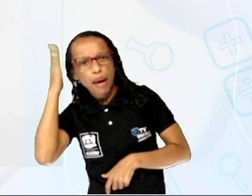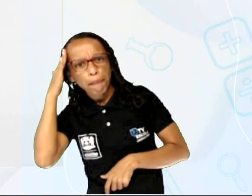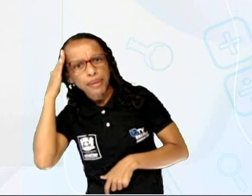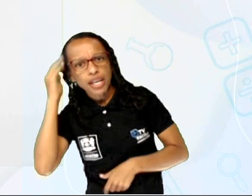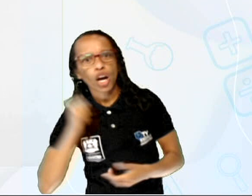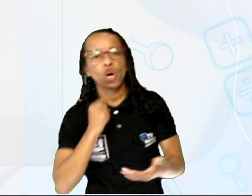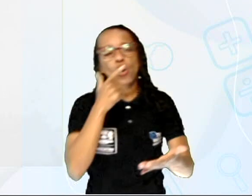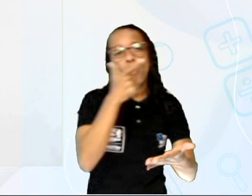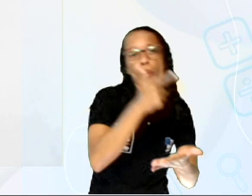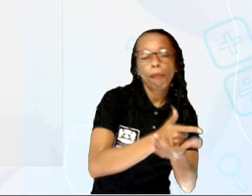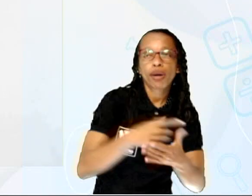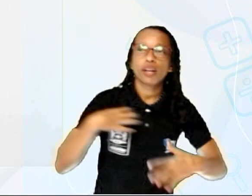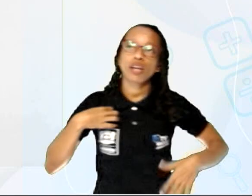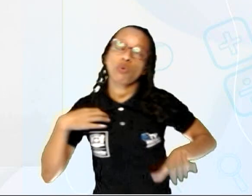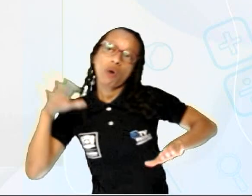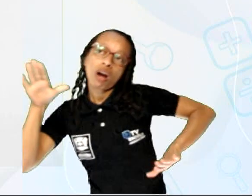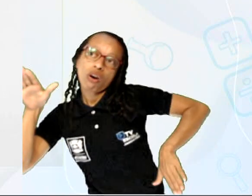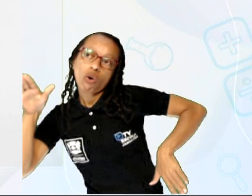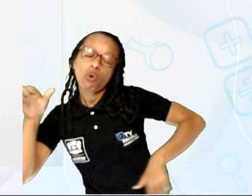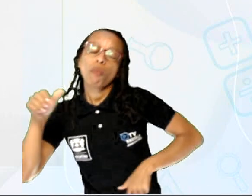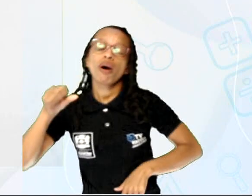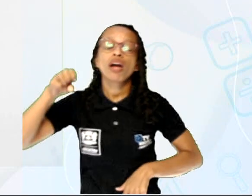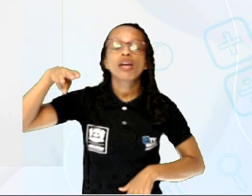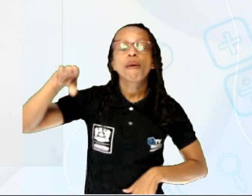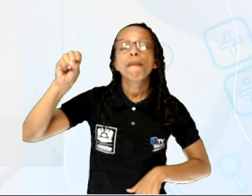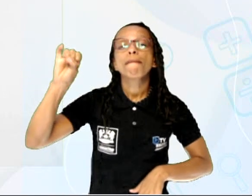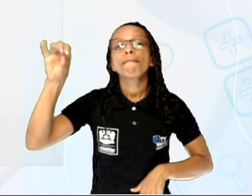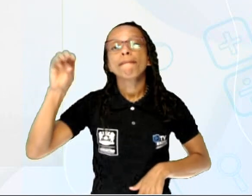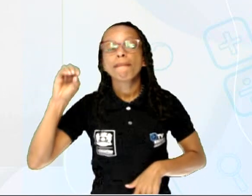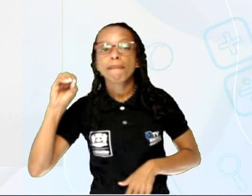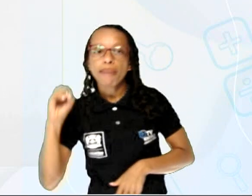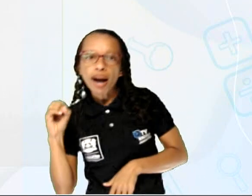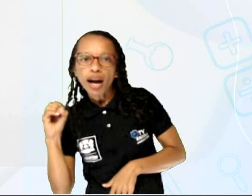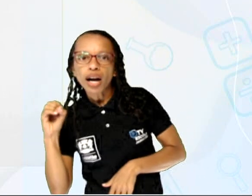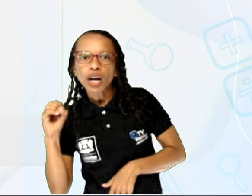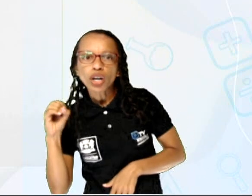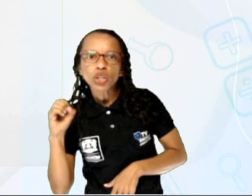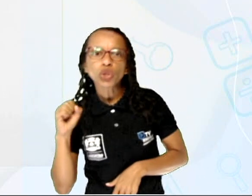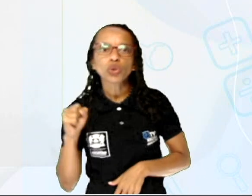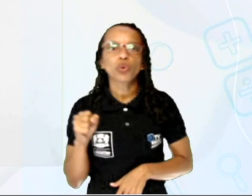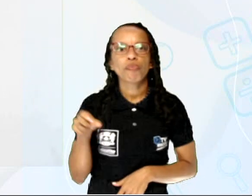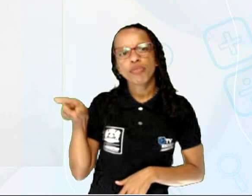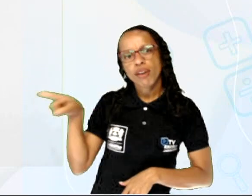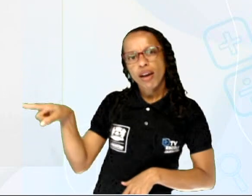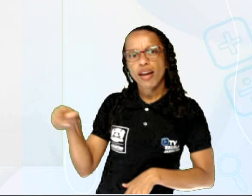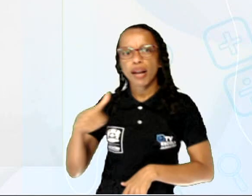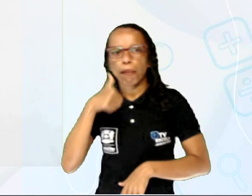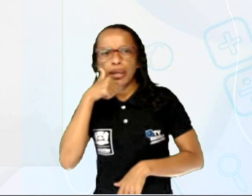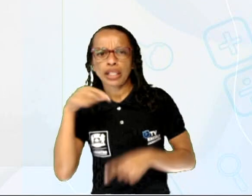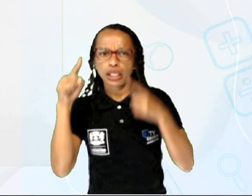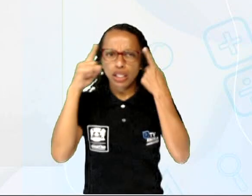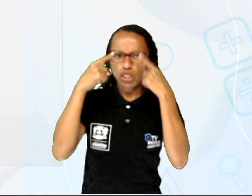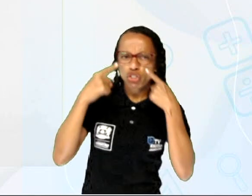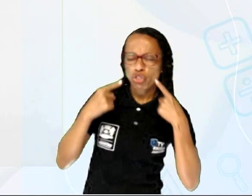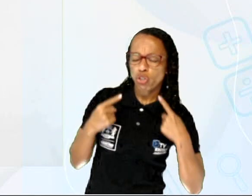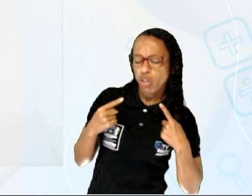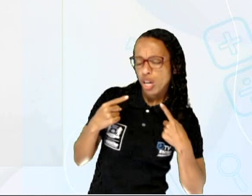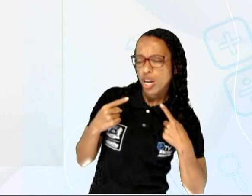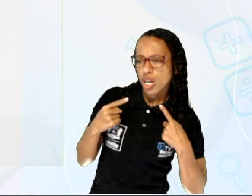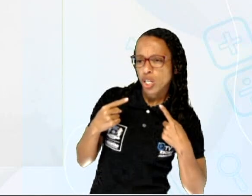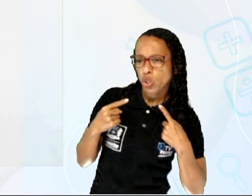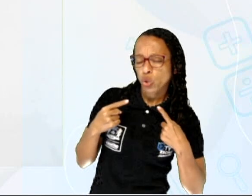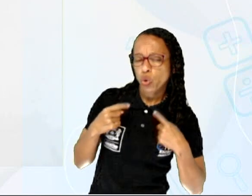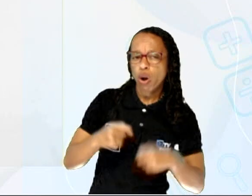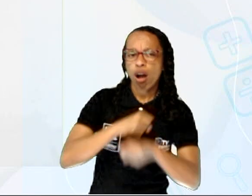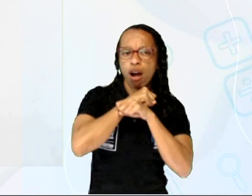do público. Pais unidos no país do futebol. A secretária está na